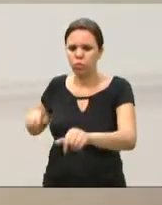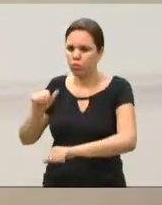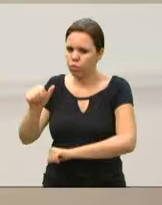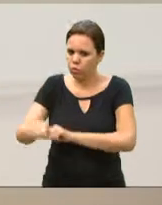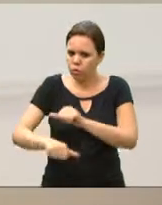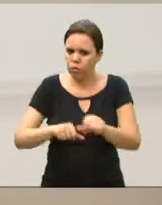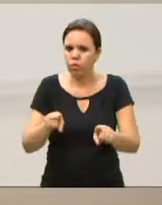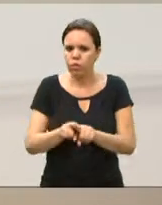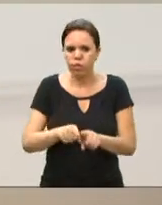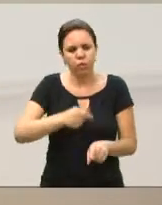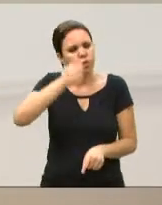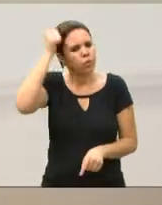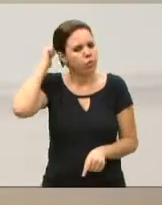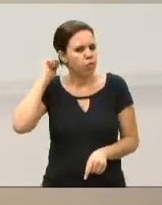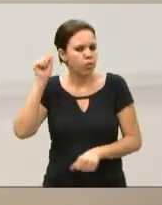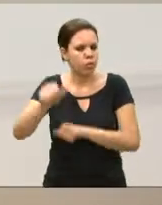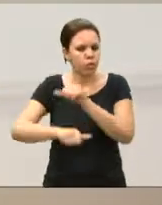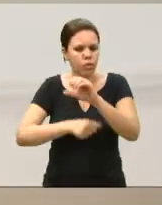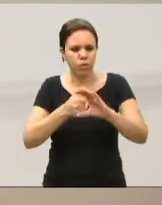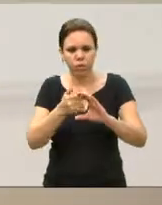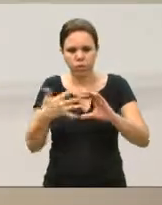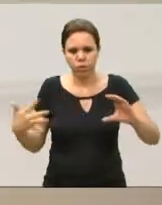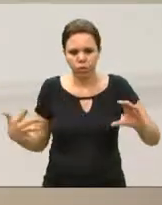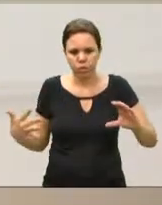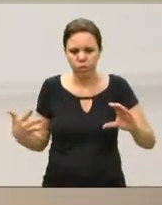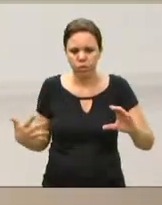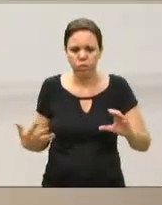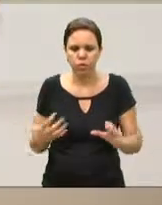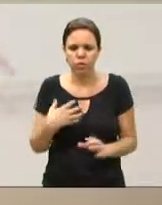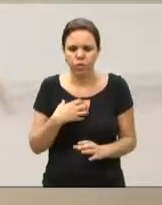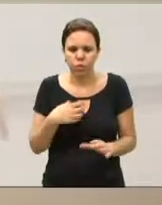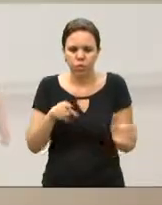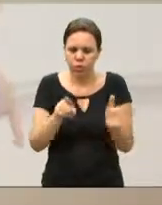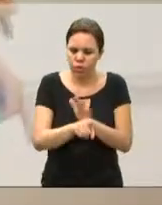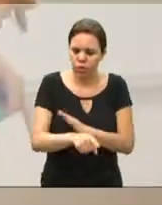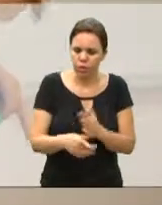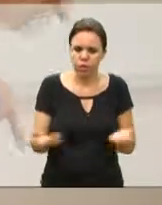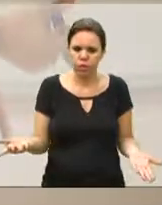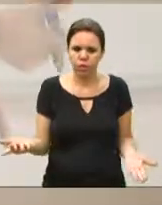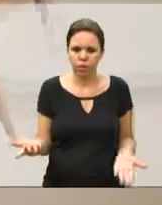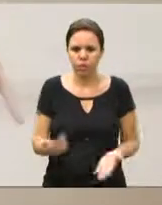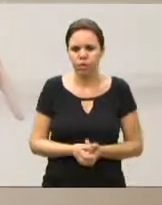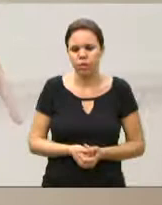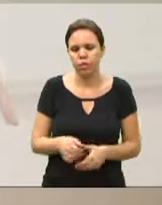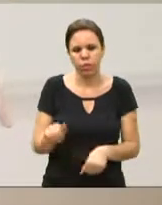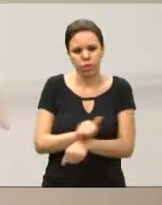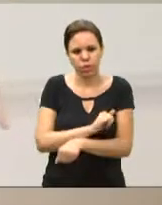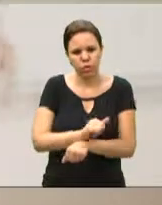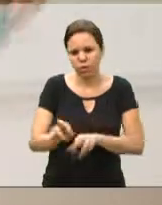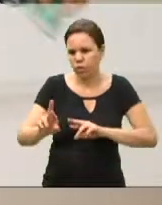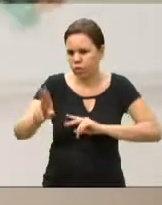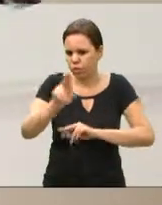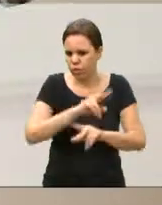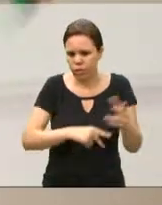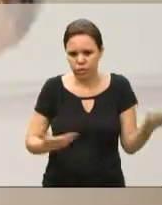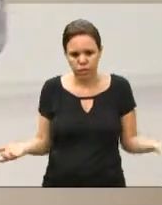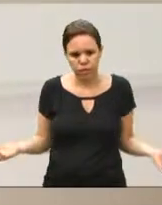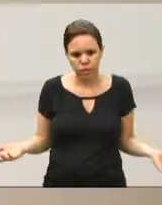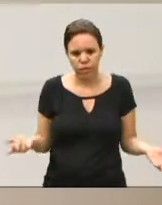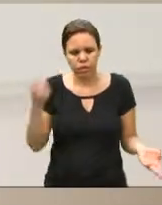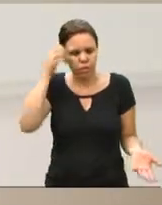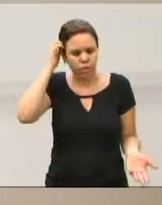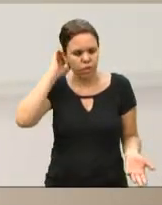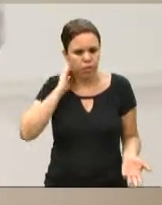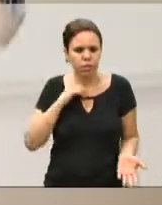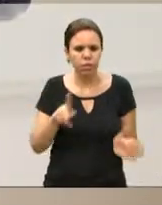um determinado vestibular, às vezes, mudar uma característica, mudar uma forma de perguntar, mudar uma estratégia diferente. Então, você tem